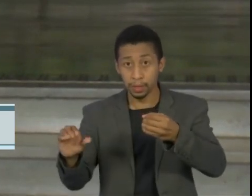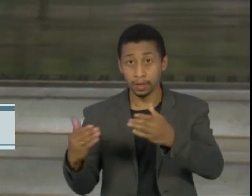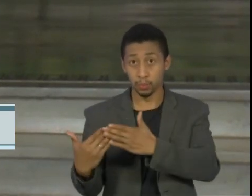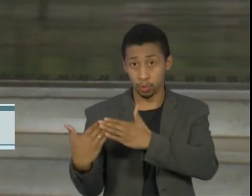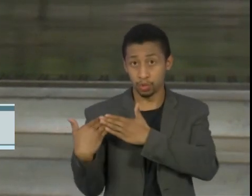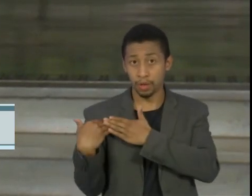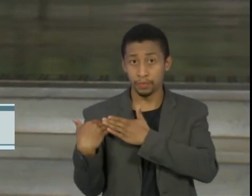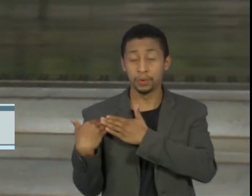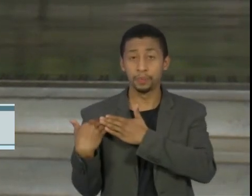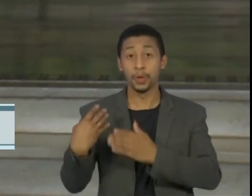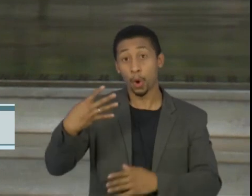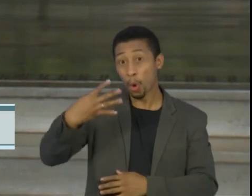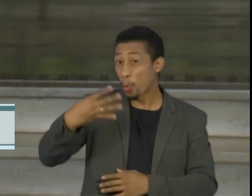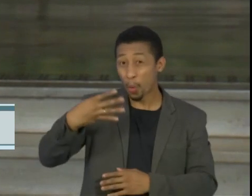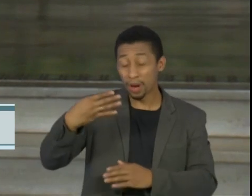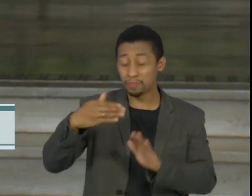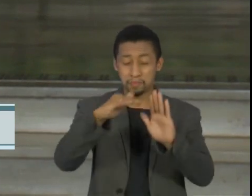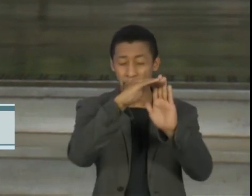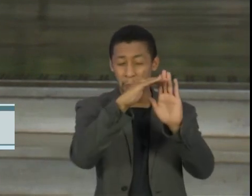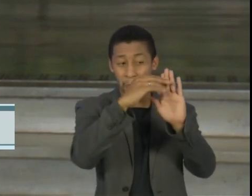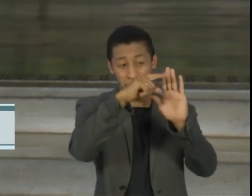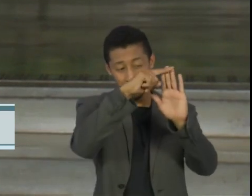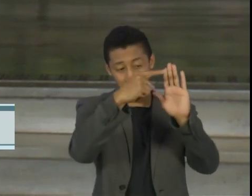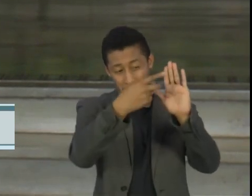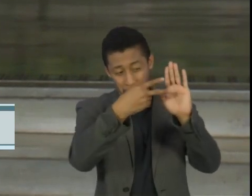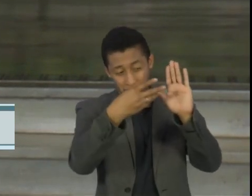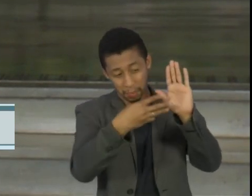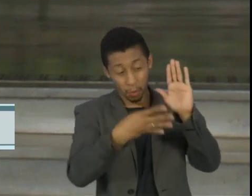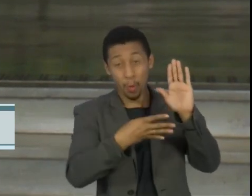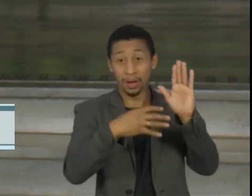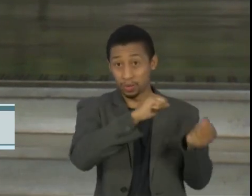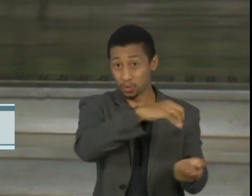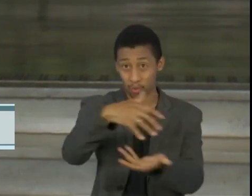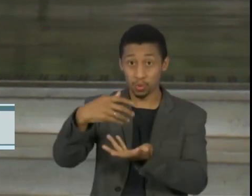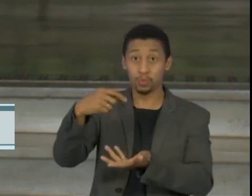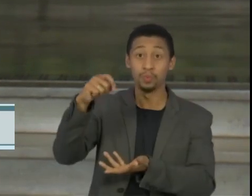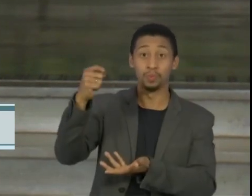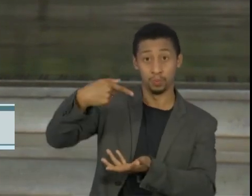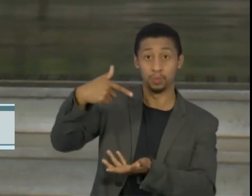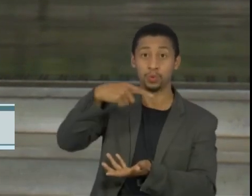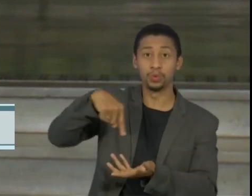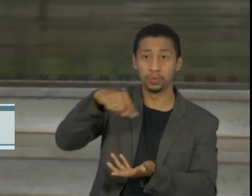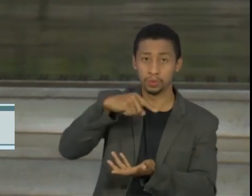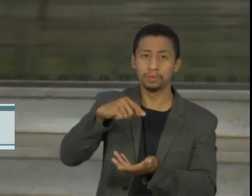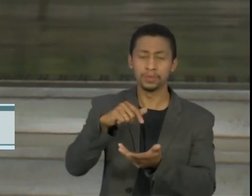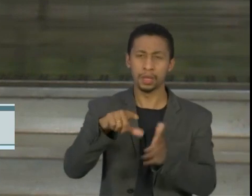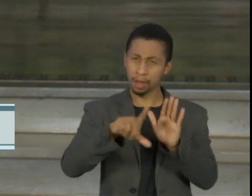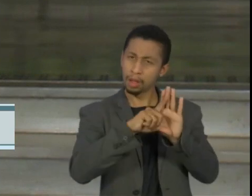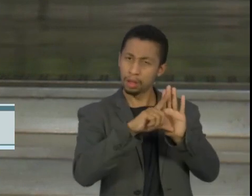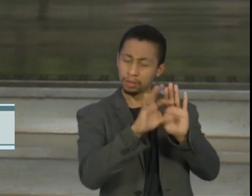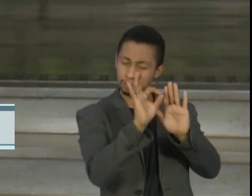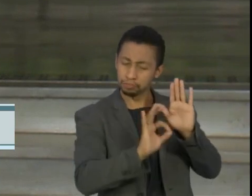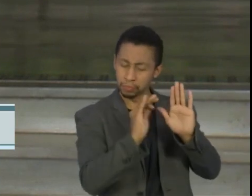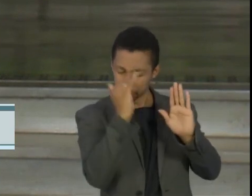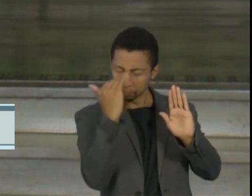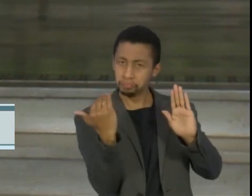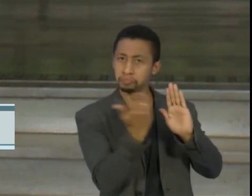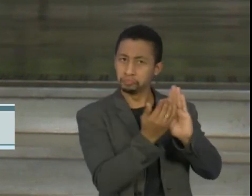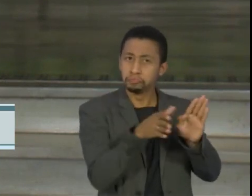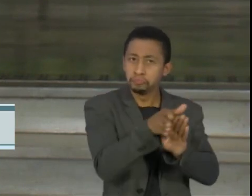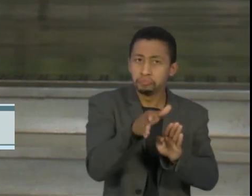4ª maior do mundo, por orientação do governo do estado de São Paulo e dentro dos critérios legais, a Sabesp prorroga até